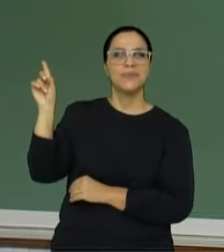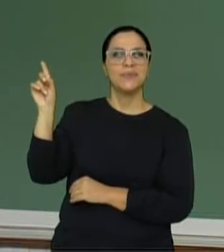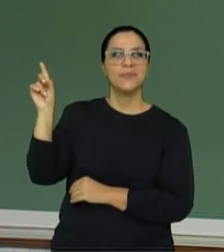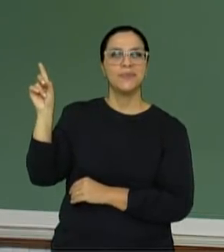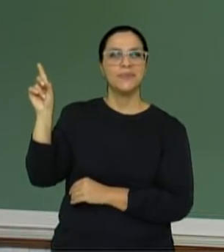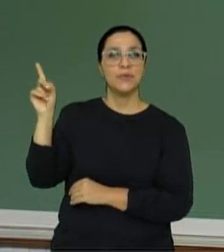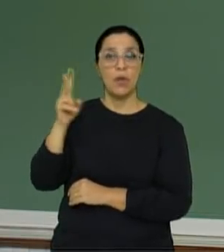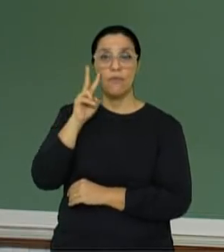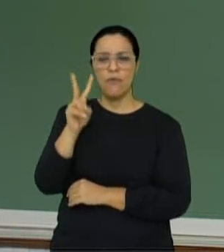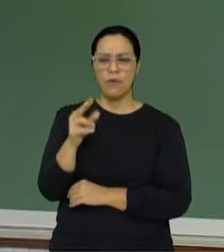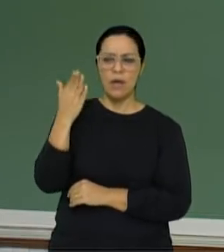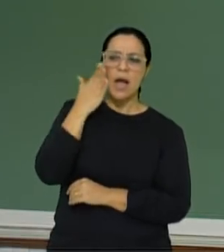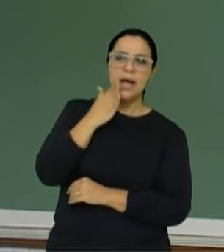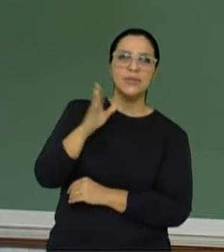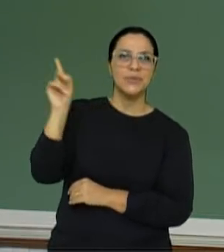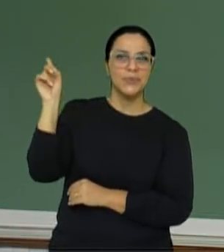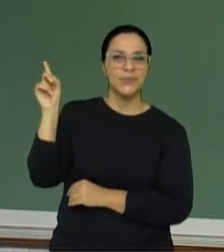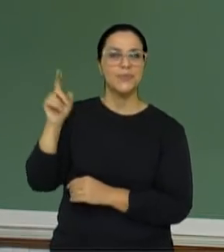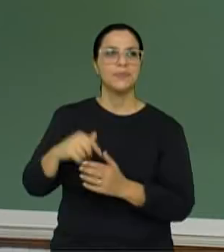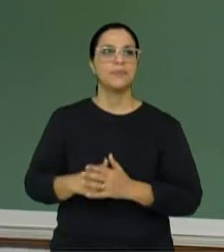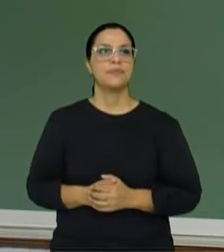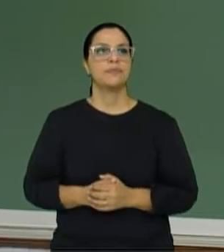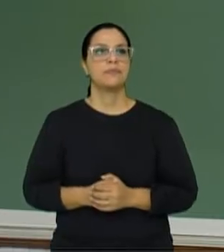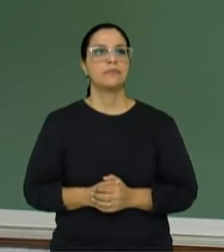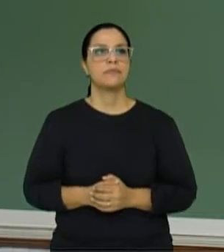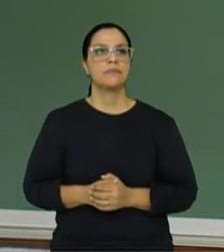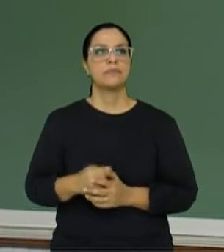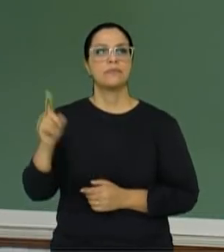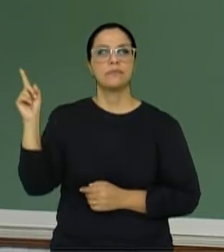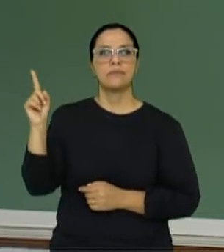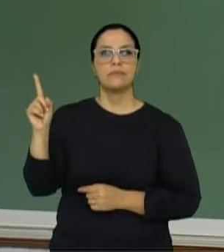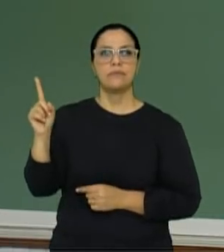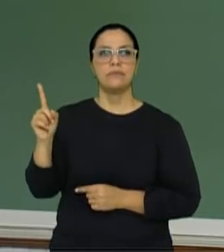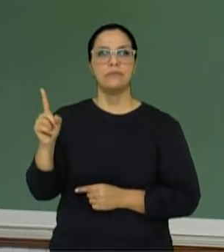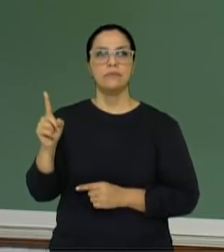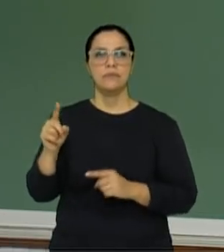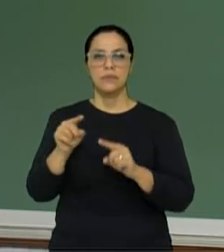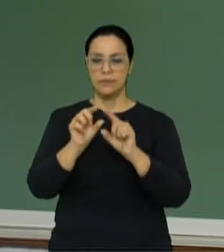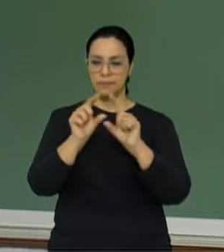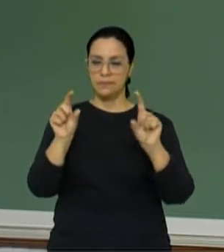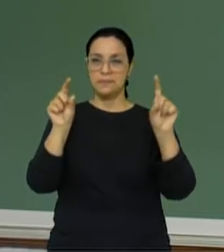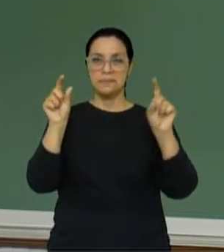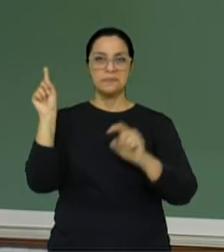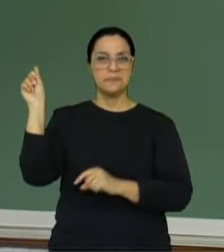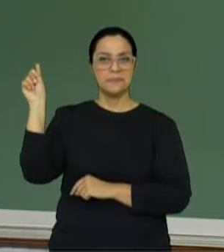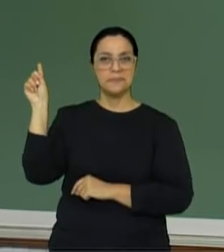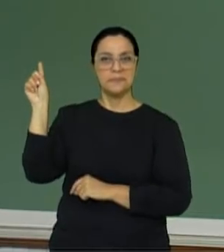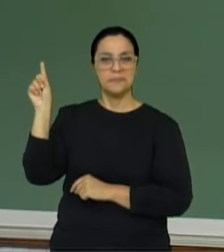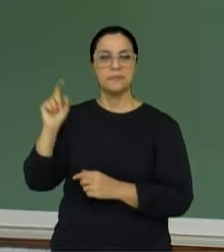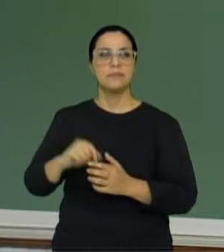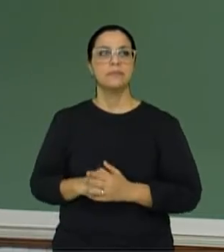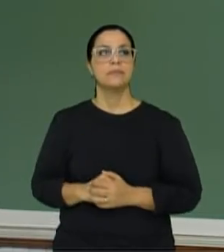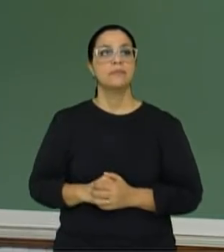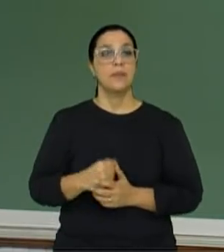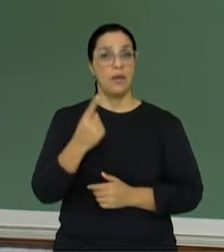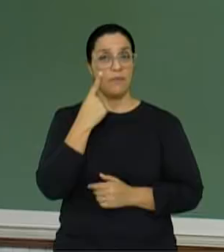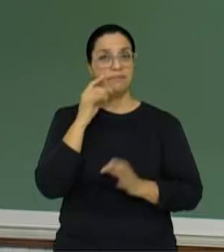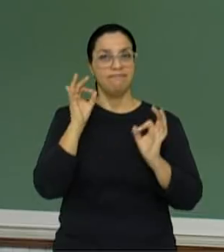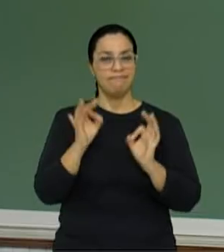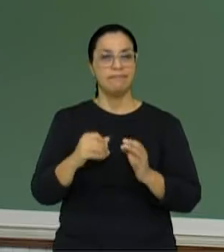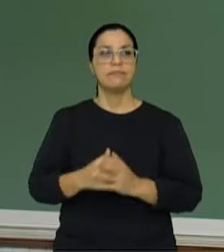ver, né, você consegue enxergar o que está aqui na frente, que é esse retângulo azul aqui embaixo e aquele retângulo azul ali em cima.